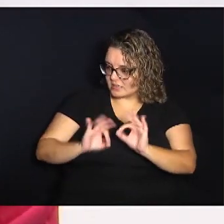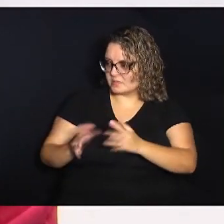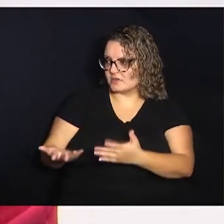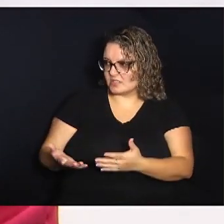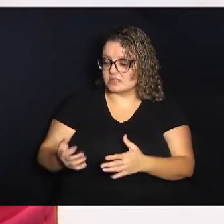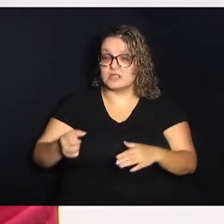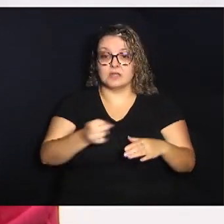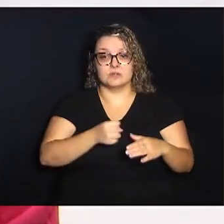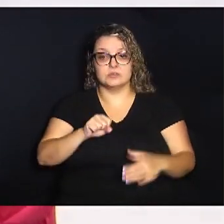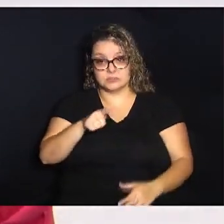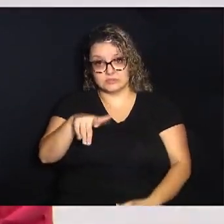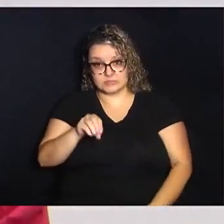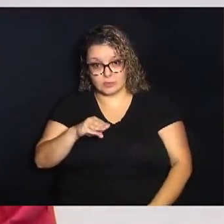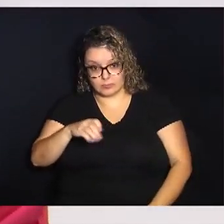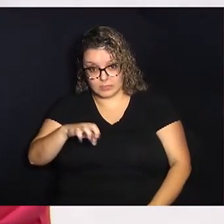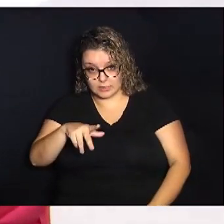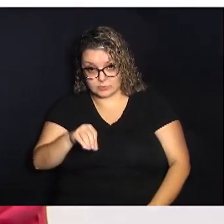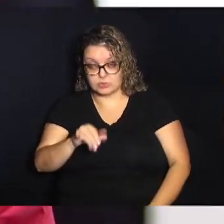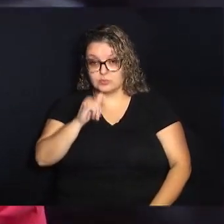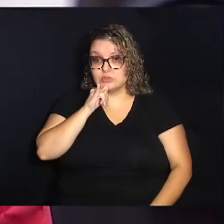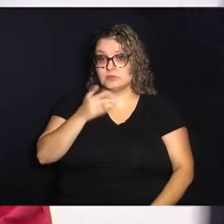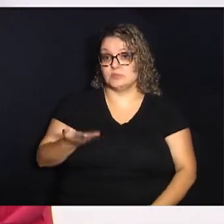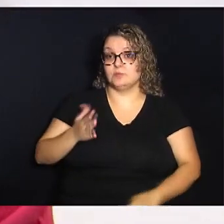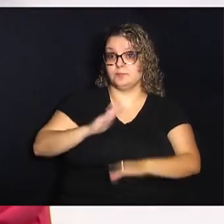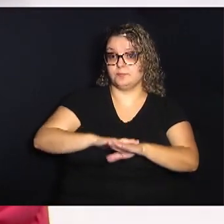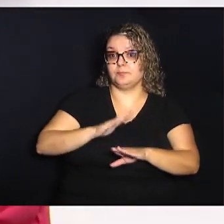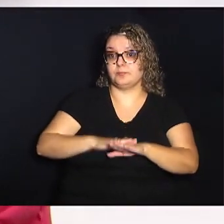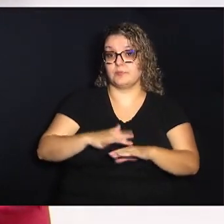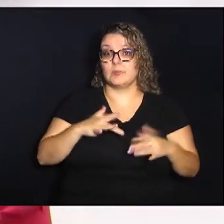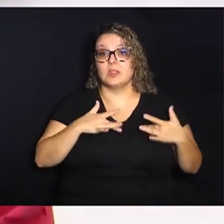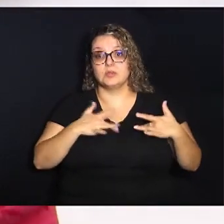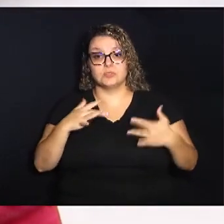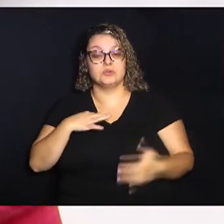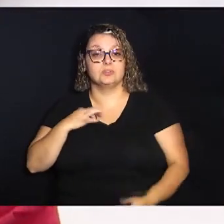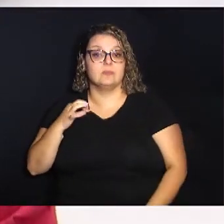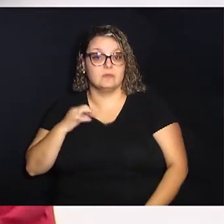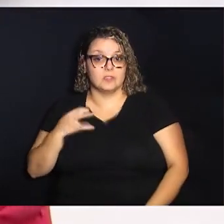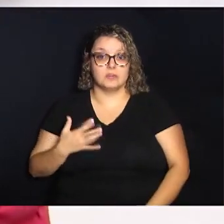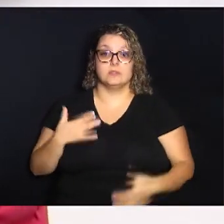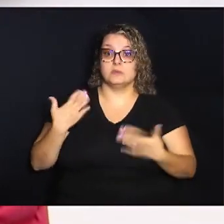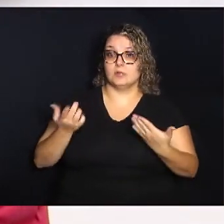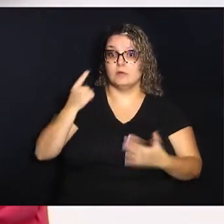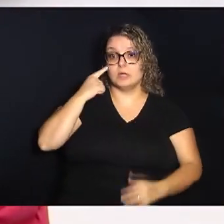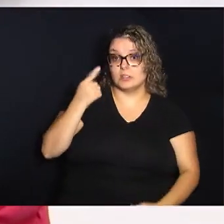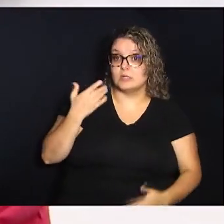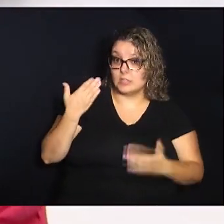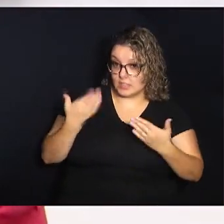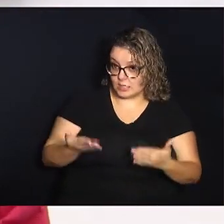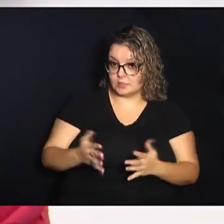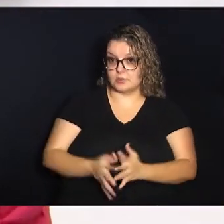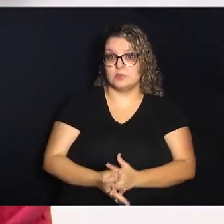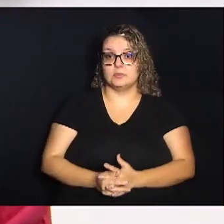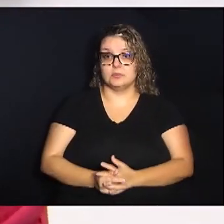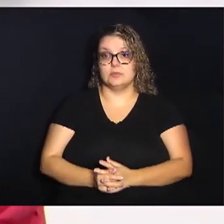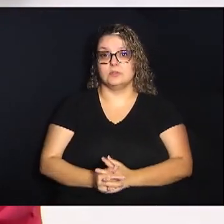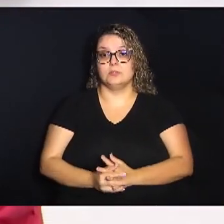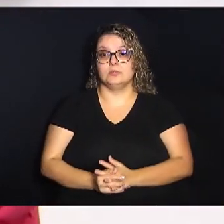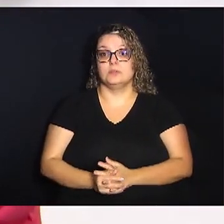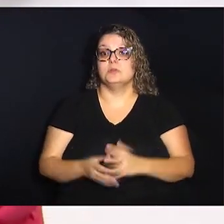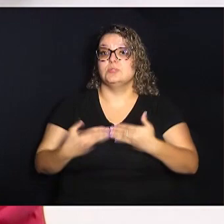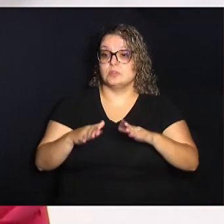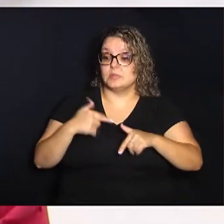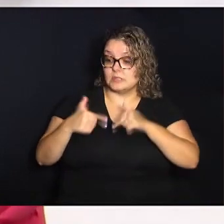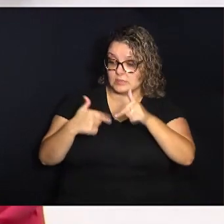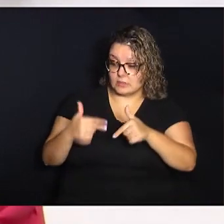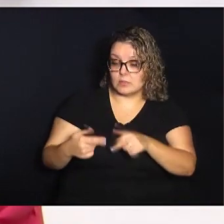São Marcos, por exemplo, ela funciona a partir de voluntários. A ideia é essa, também de gerar emprego e renda para